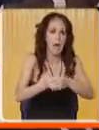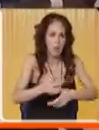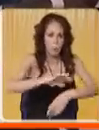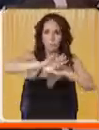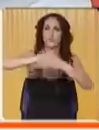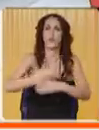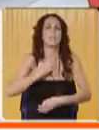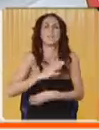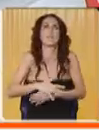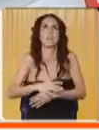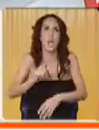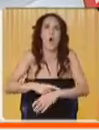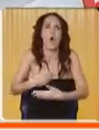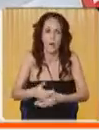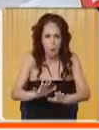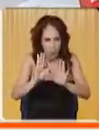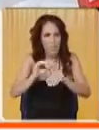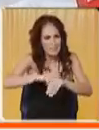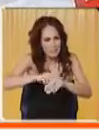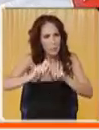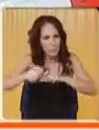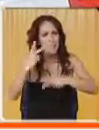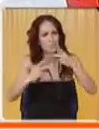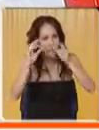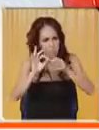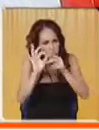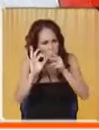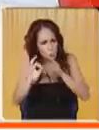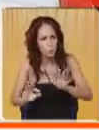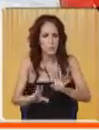à mistura. Mas, Cristina, o que fazia, e eu peço desculpa, Manel,